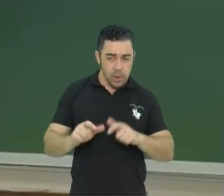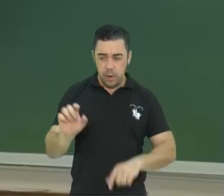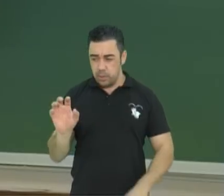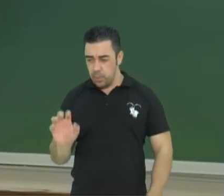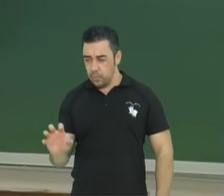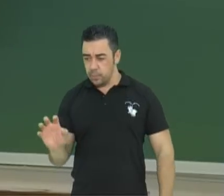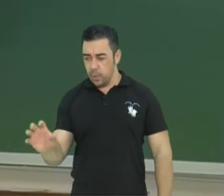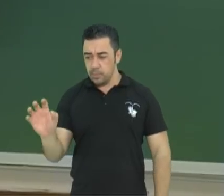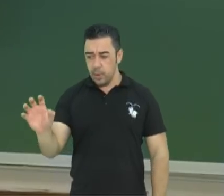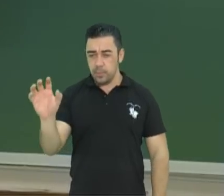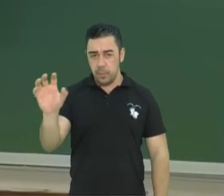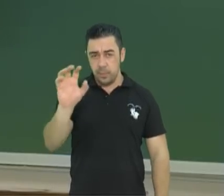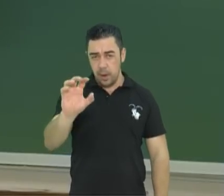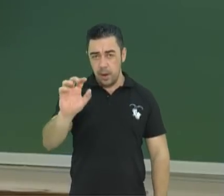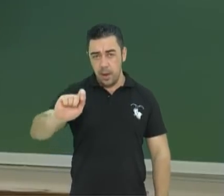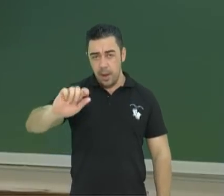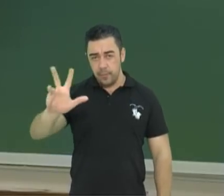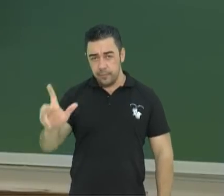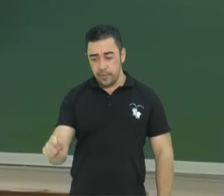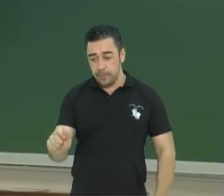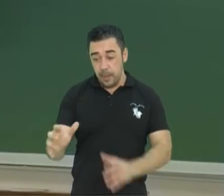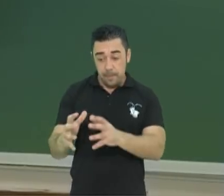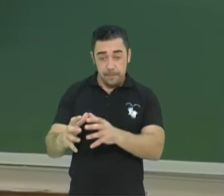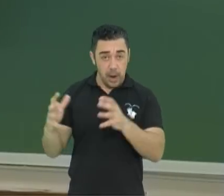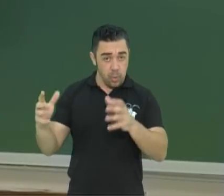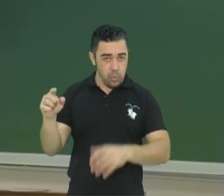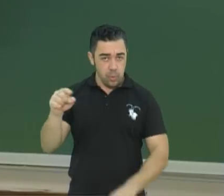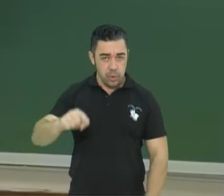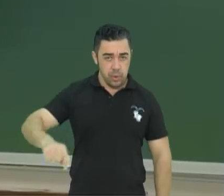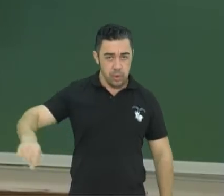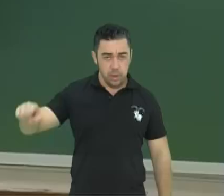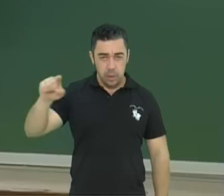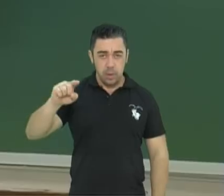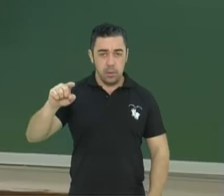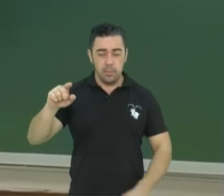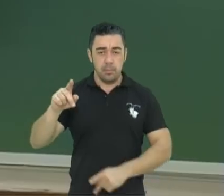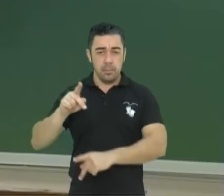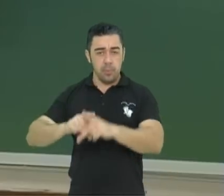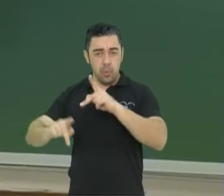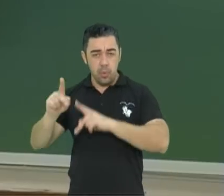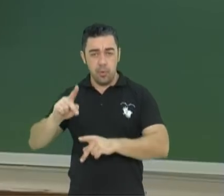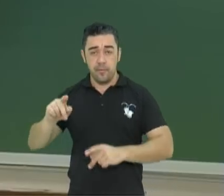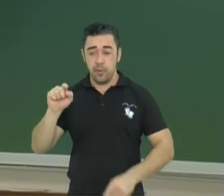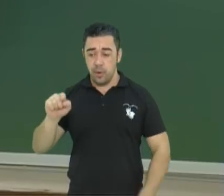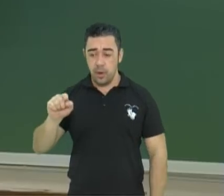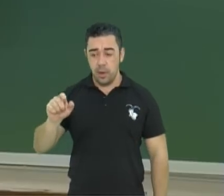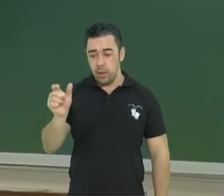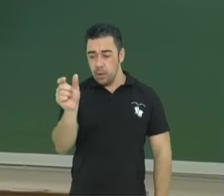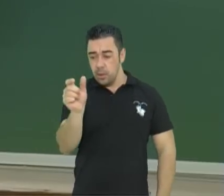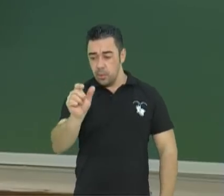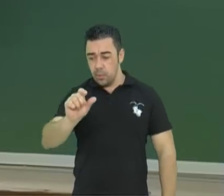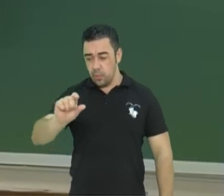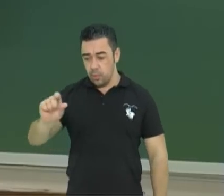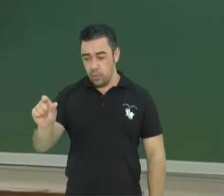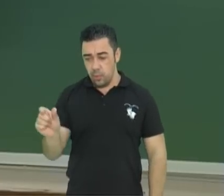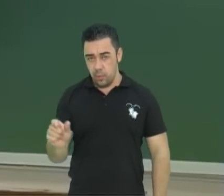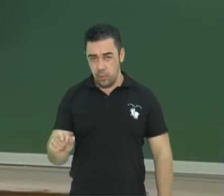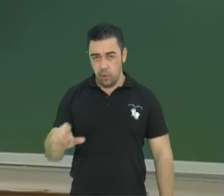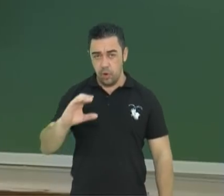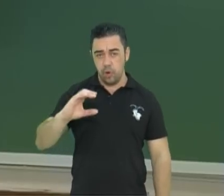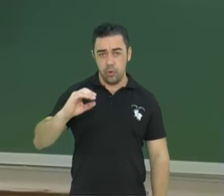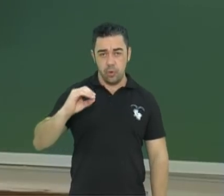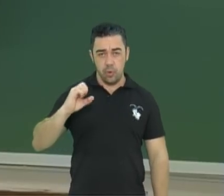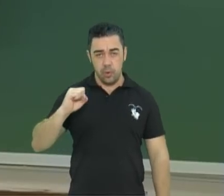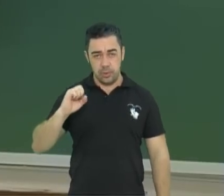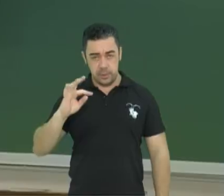aulas passadas. Então a maioria dos africanos que vieram para o Brasil, vieram aqui da costa ocidental, dessa África